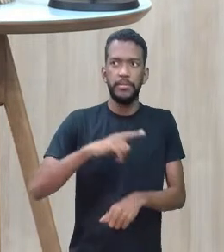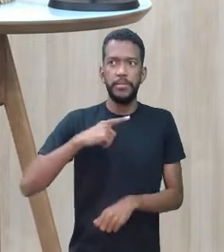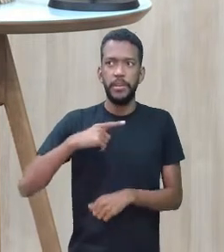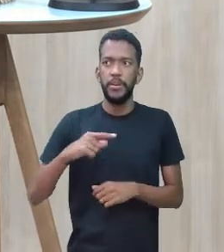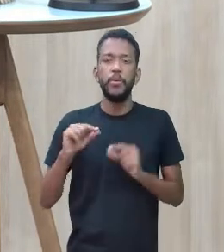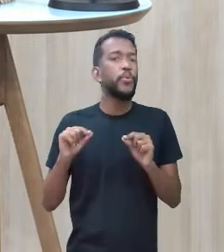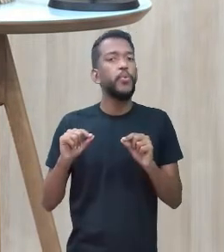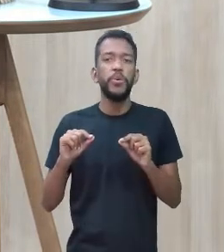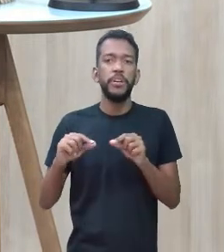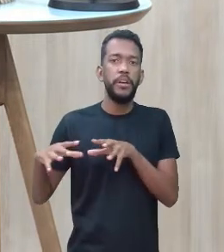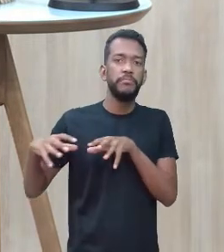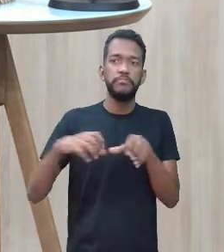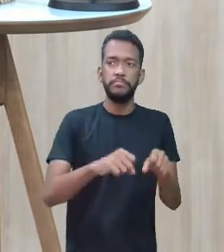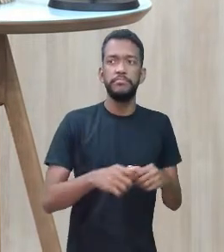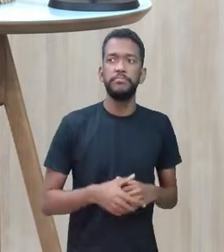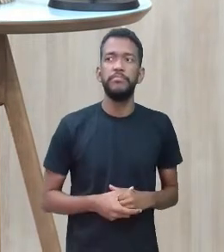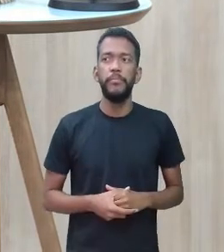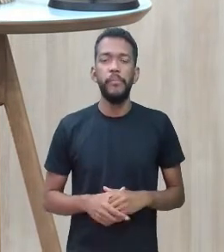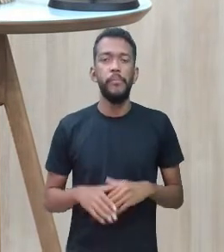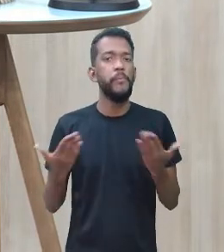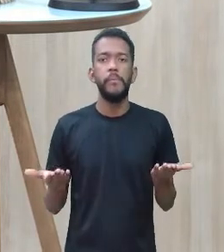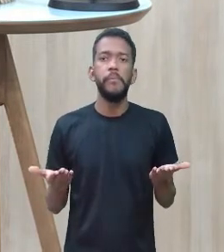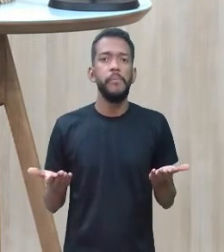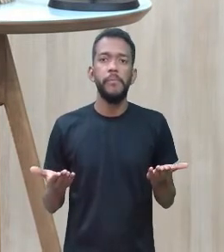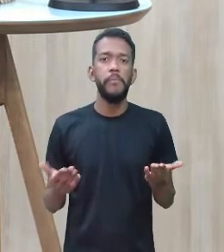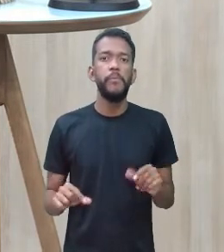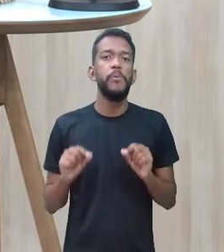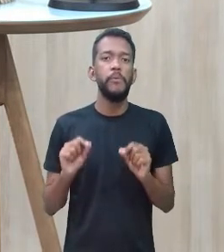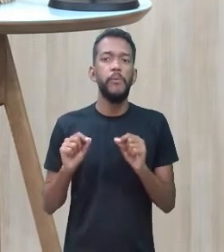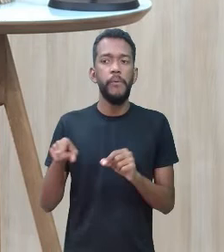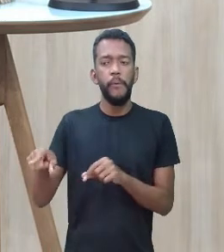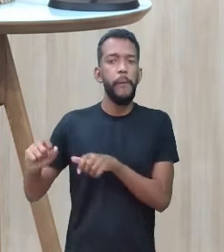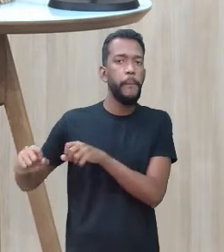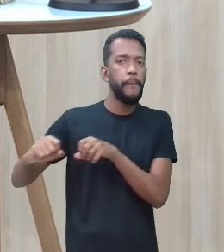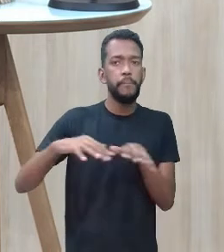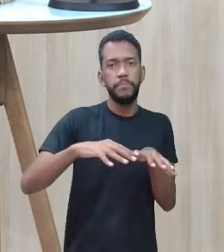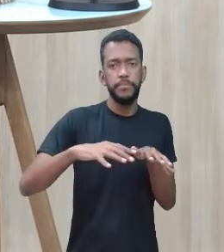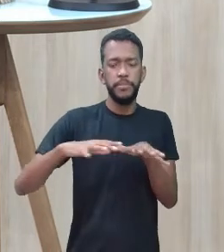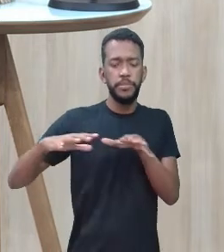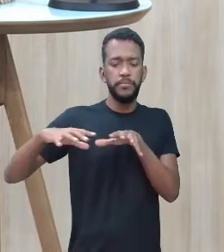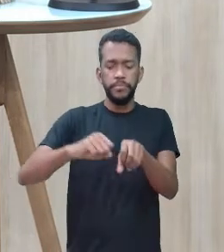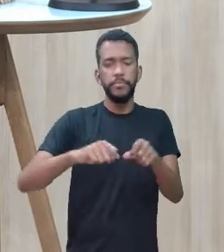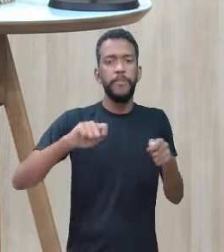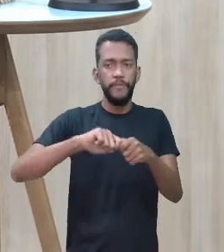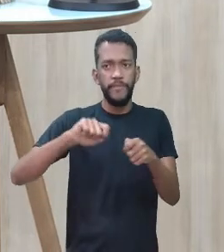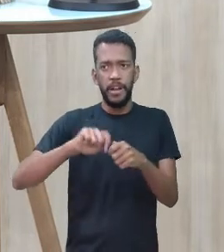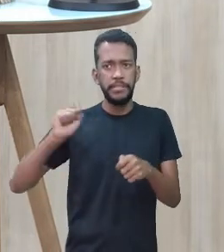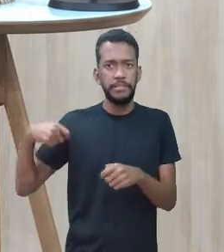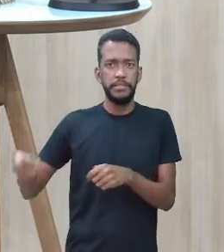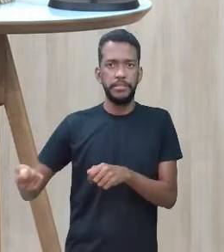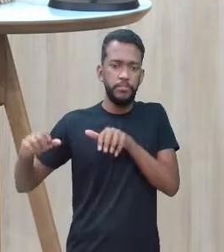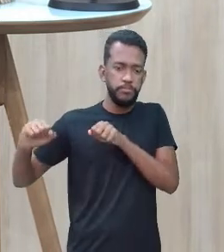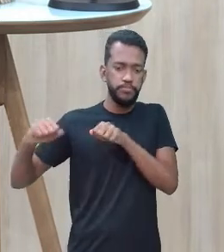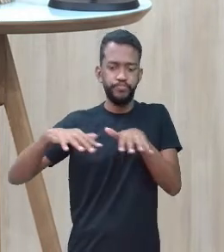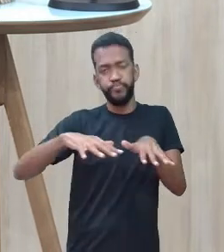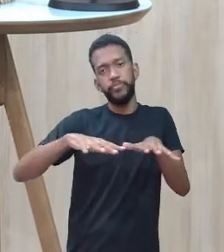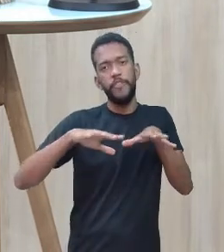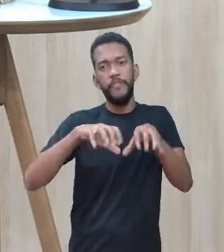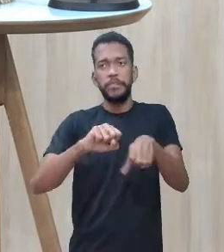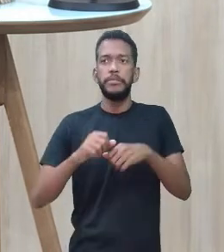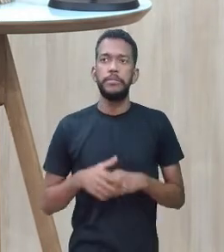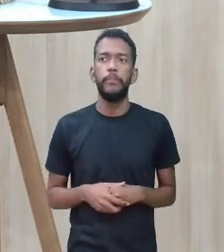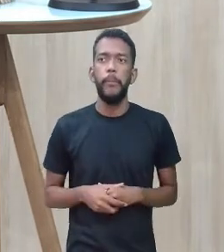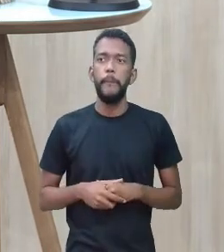E o que é uma espécie invasora? O que é que essa espécie faz dentro do ambiente para ser considerada invasora? E o outro questionamento